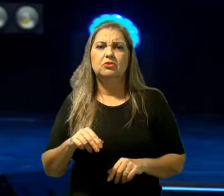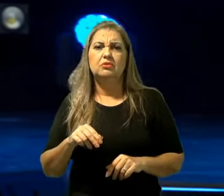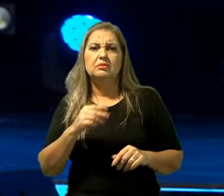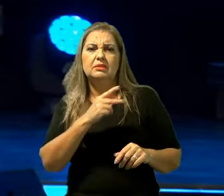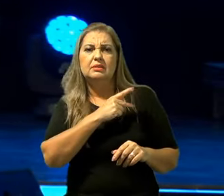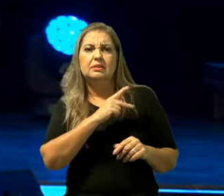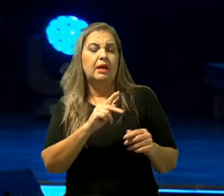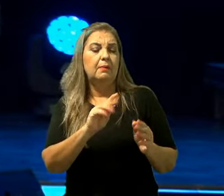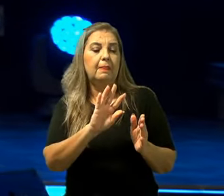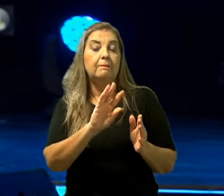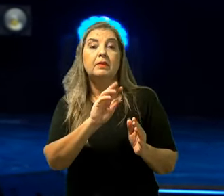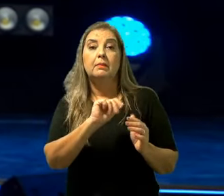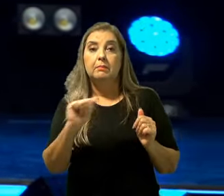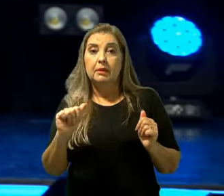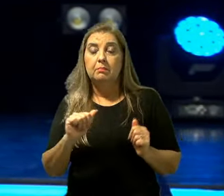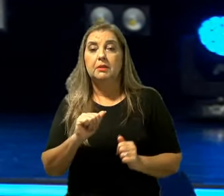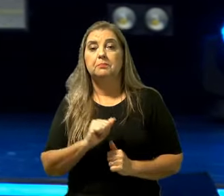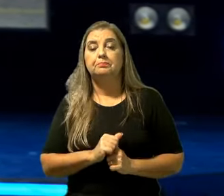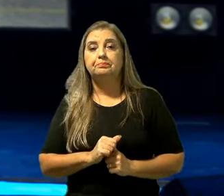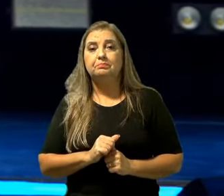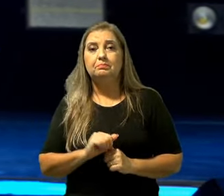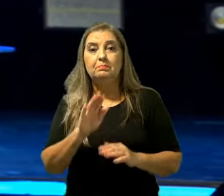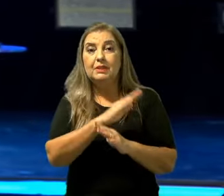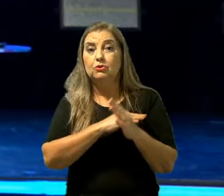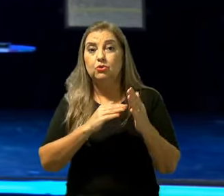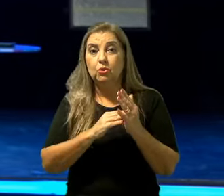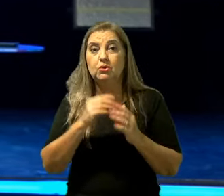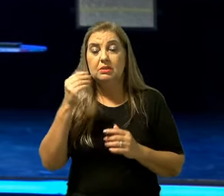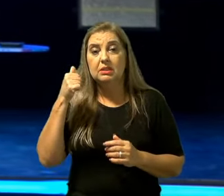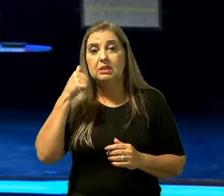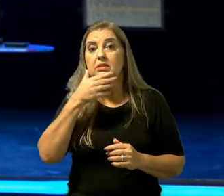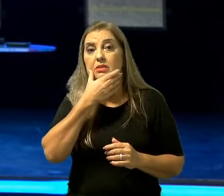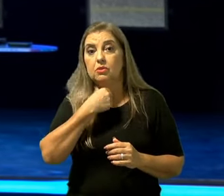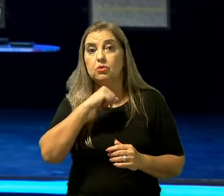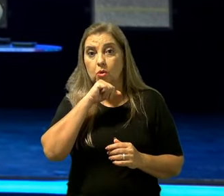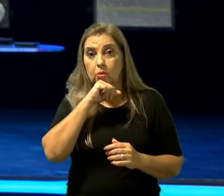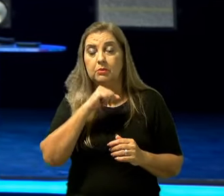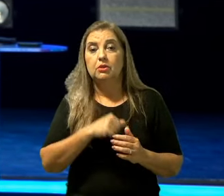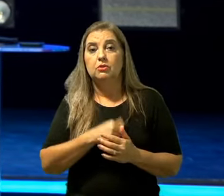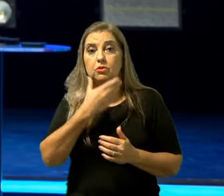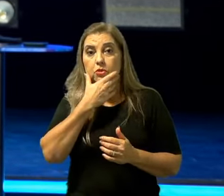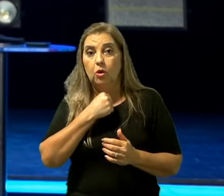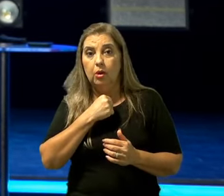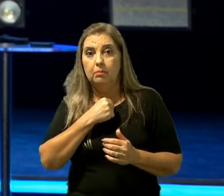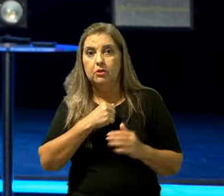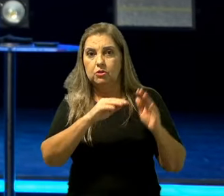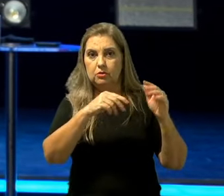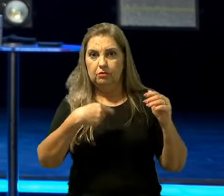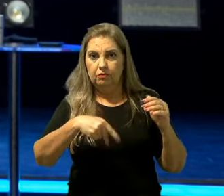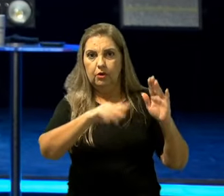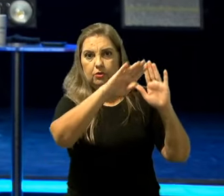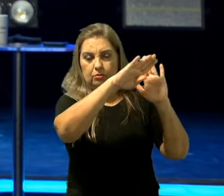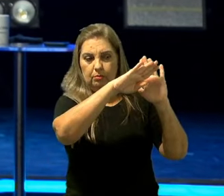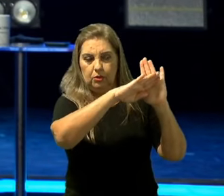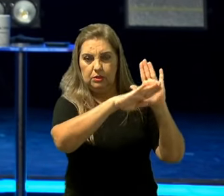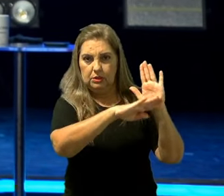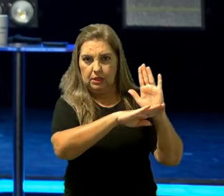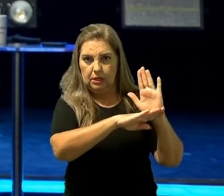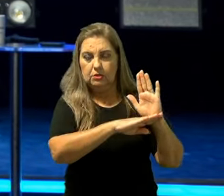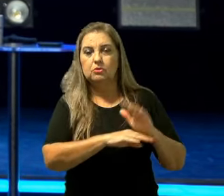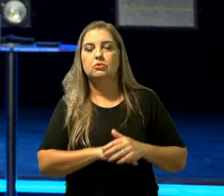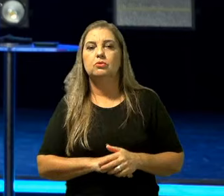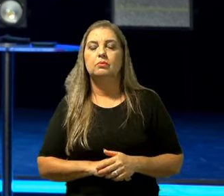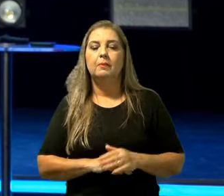José. Mas todos esses homens passaram por um processo. E a Bíblia, ela é um